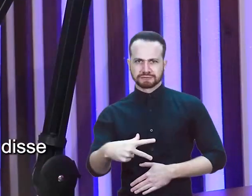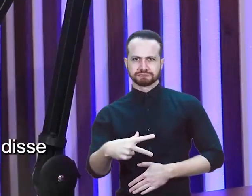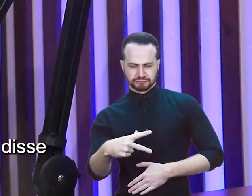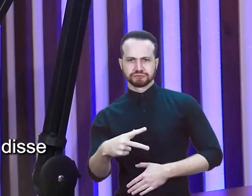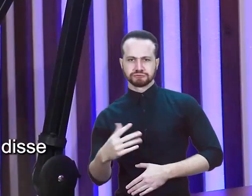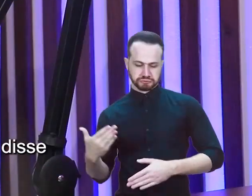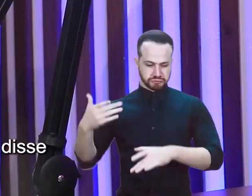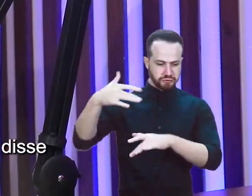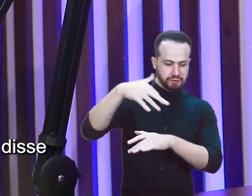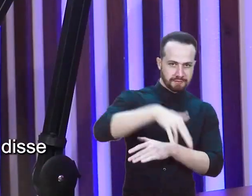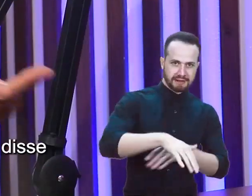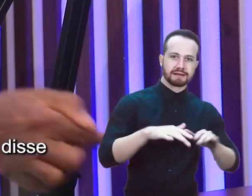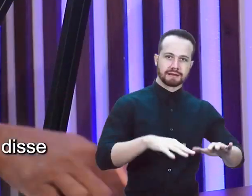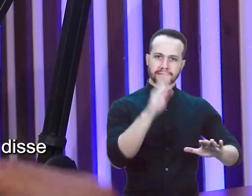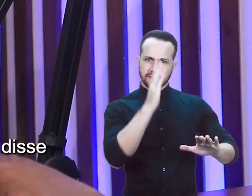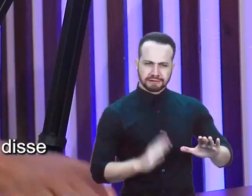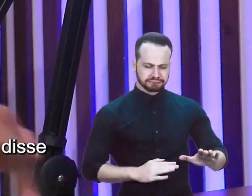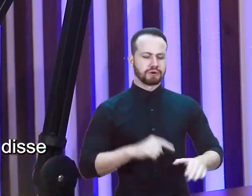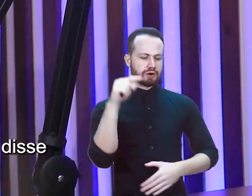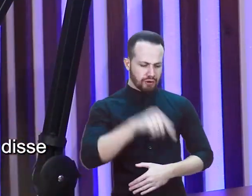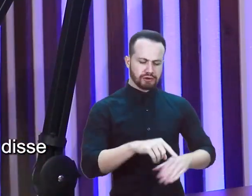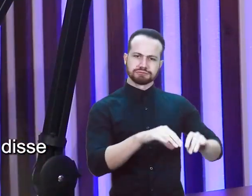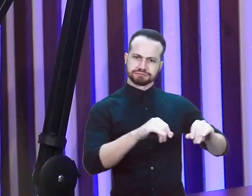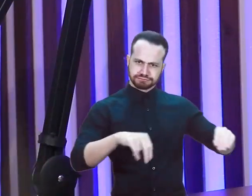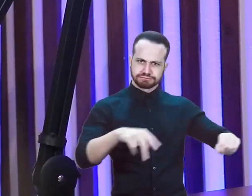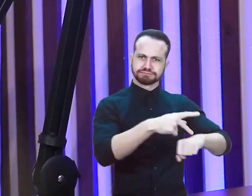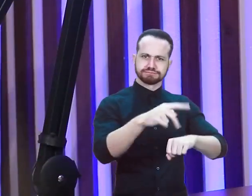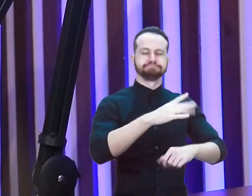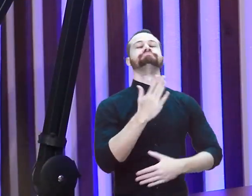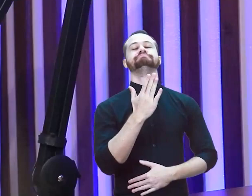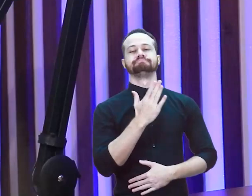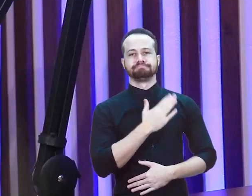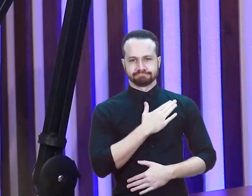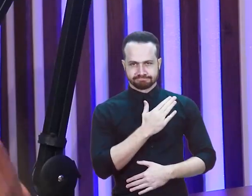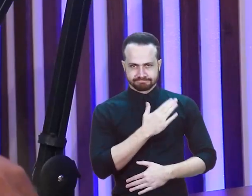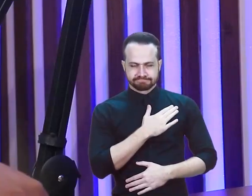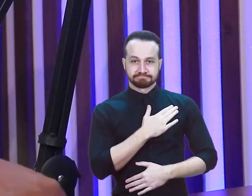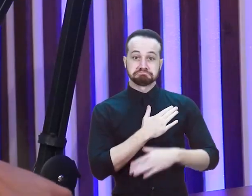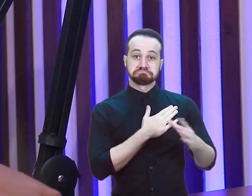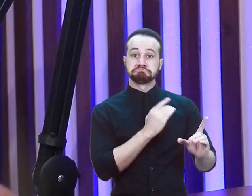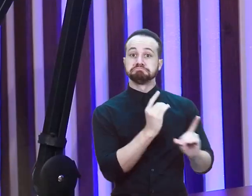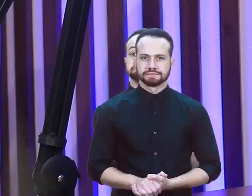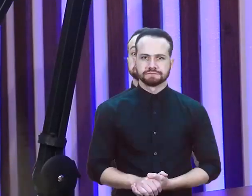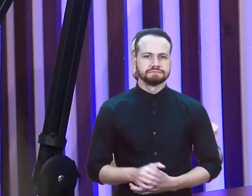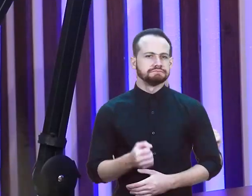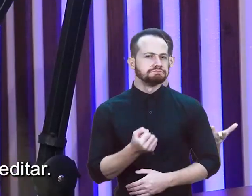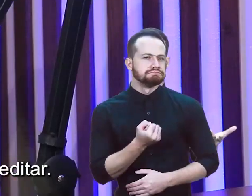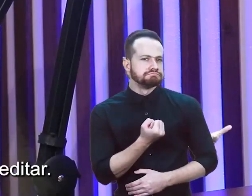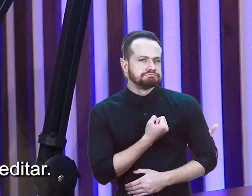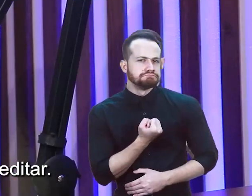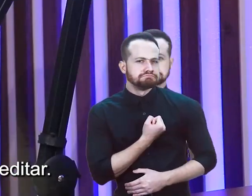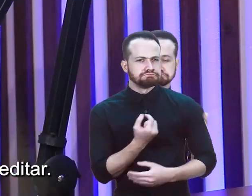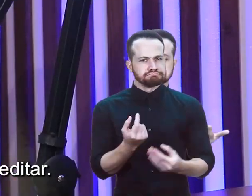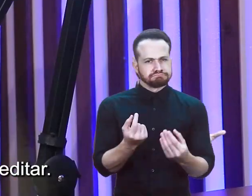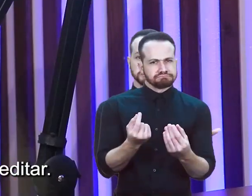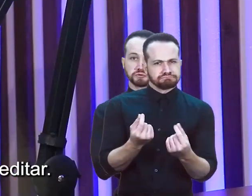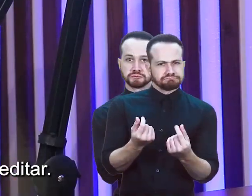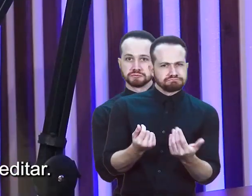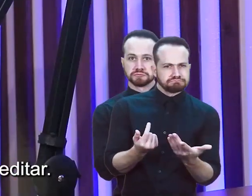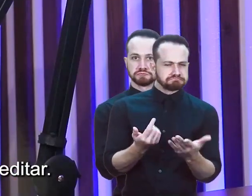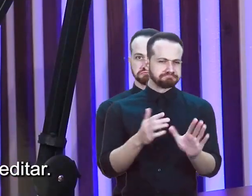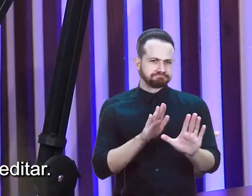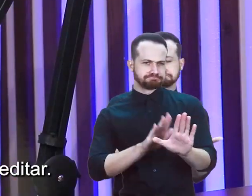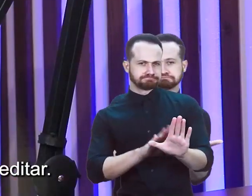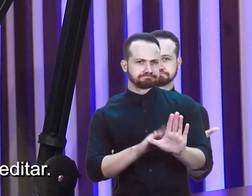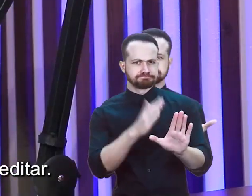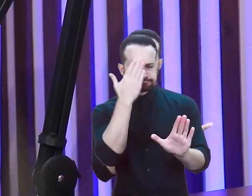cercou um pedaço de terra e disse, isto é meu. E encontrou um número suficientemente